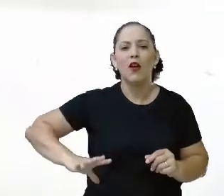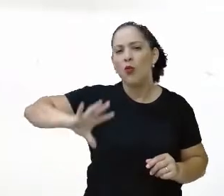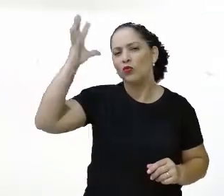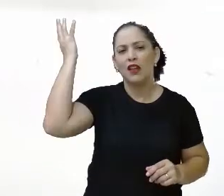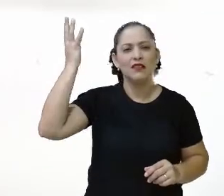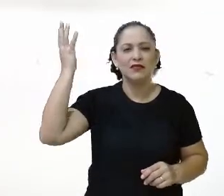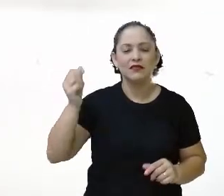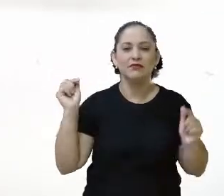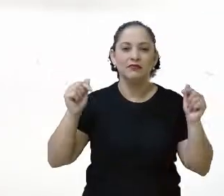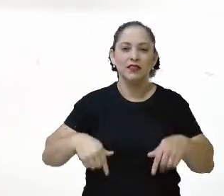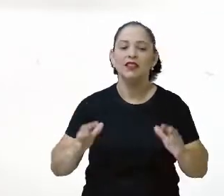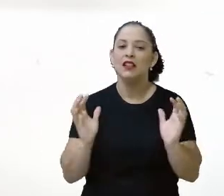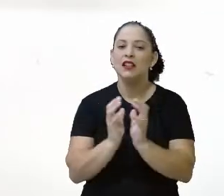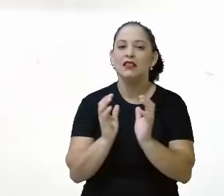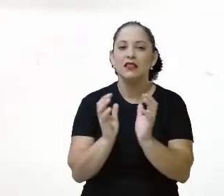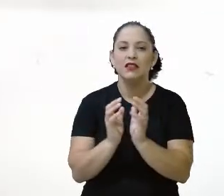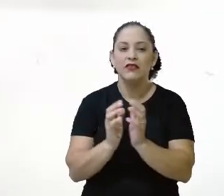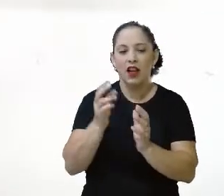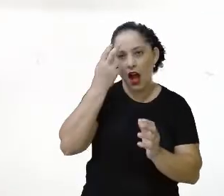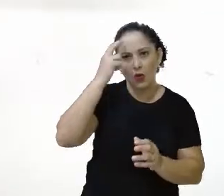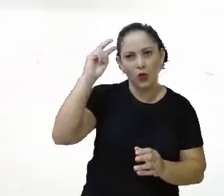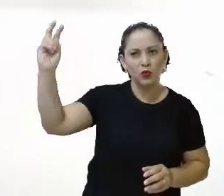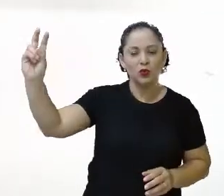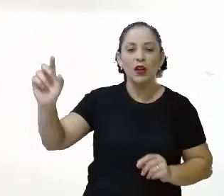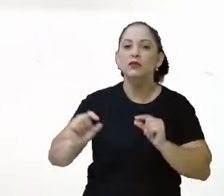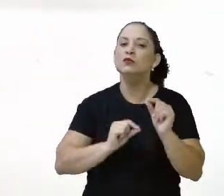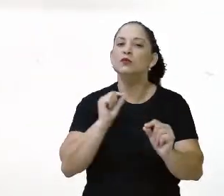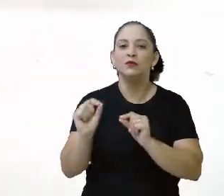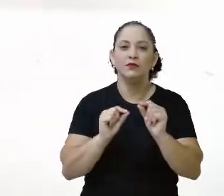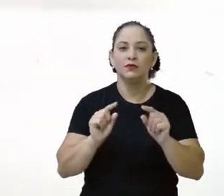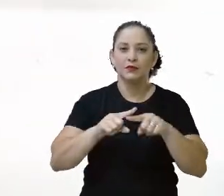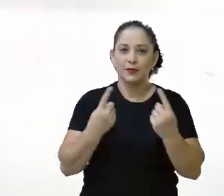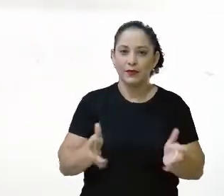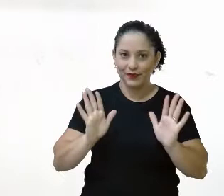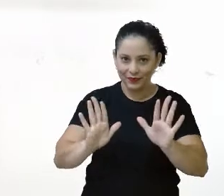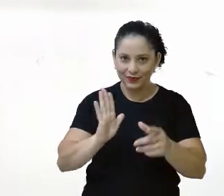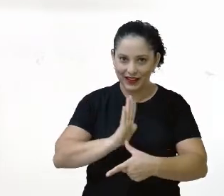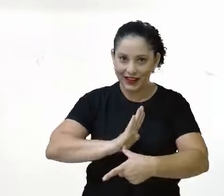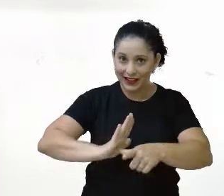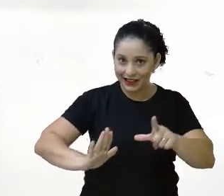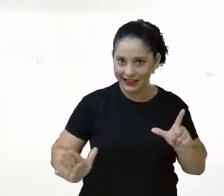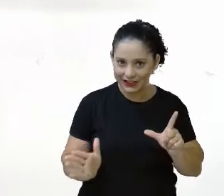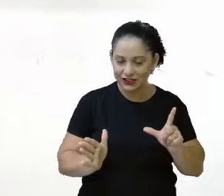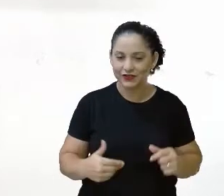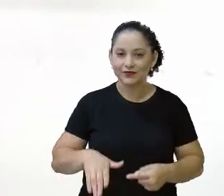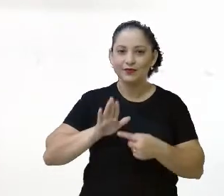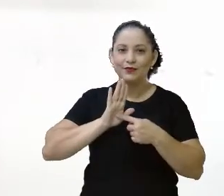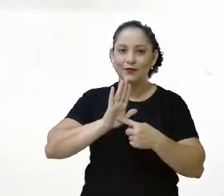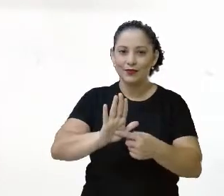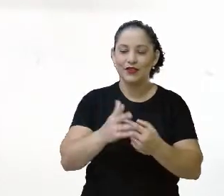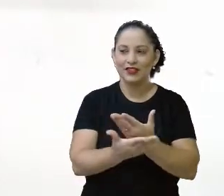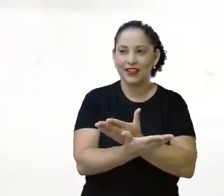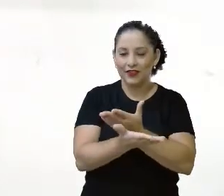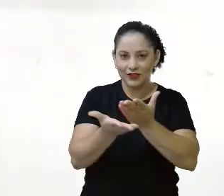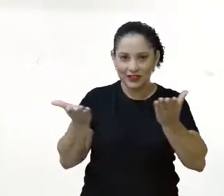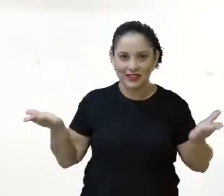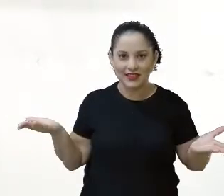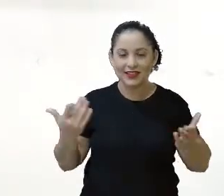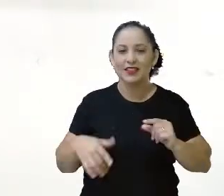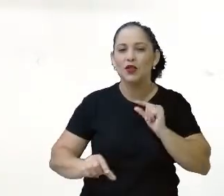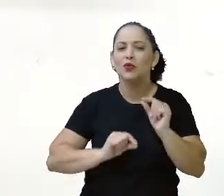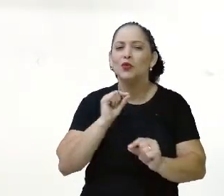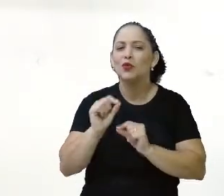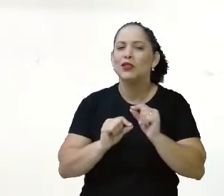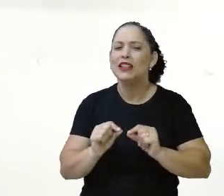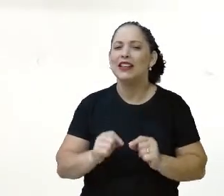né? O que é um pouco da nossa cultura, tá? Mas antes de a gente começar, né, eu vou trazer para vocês aqueles